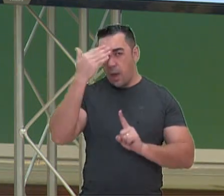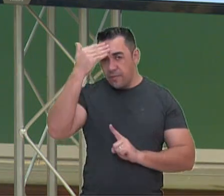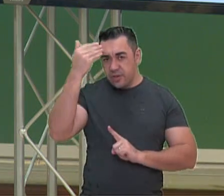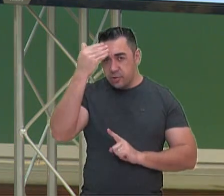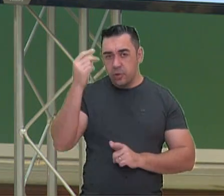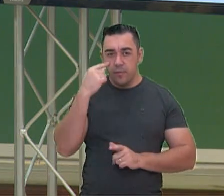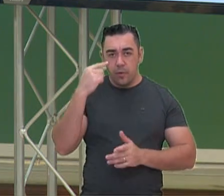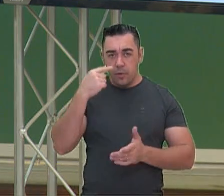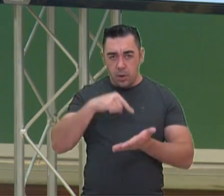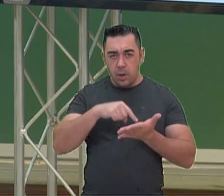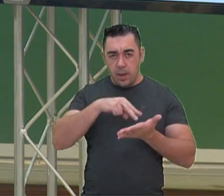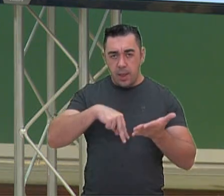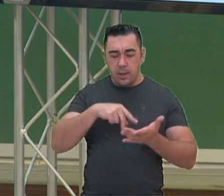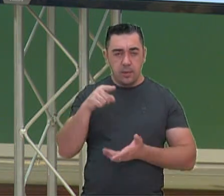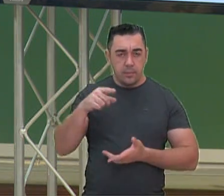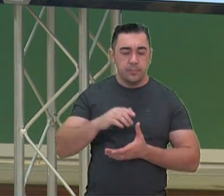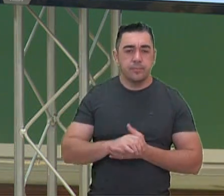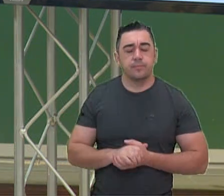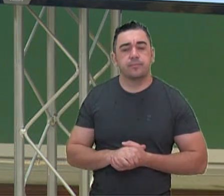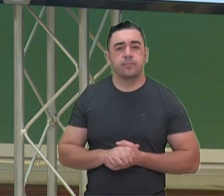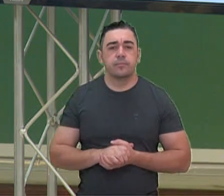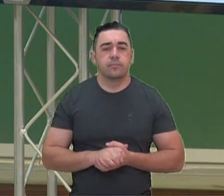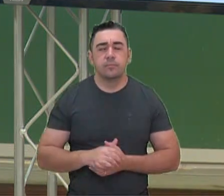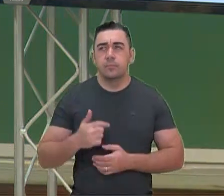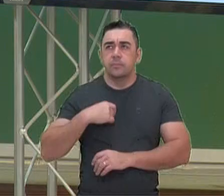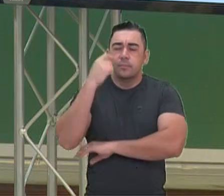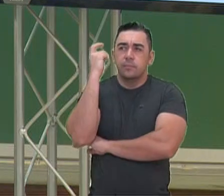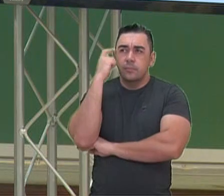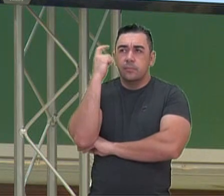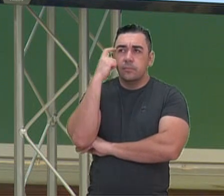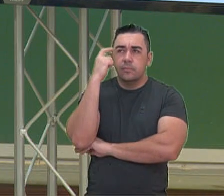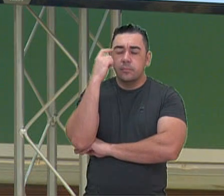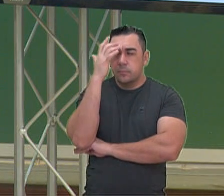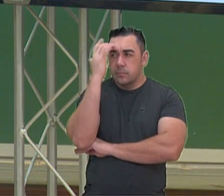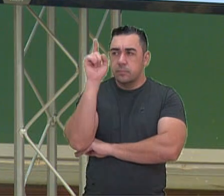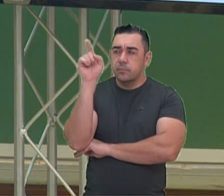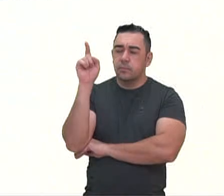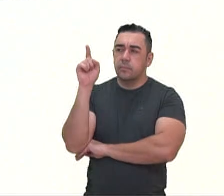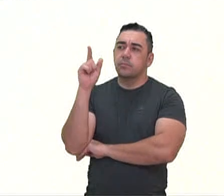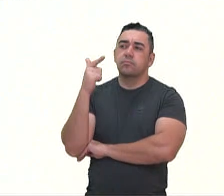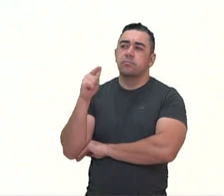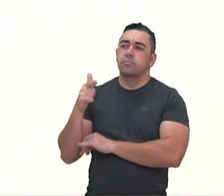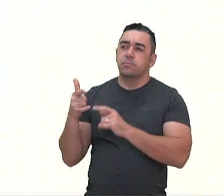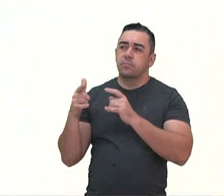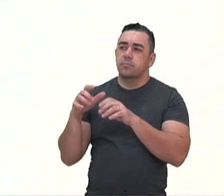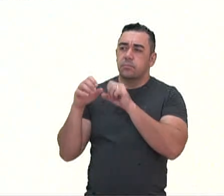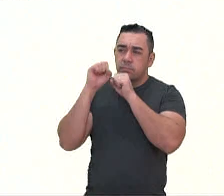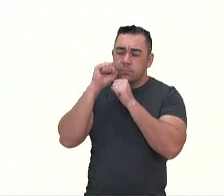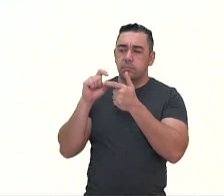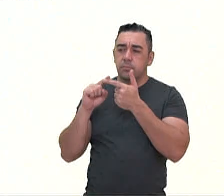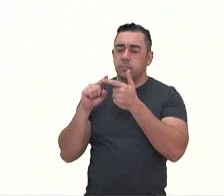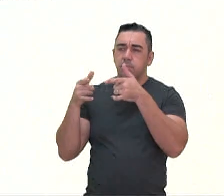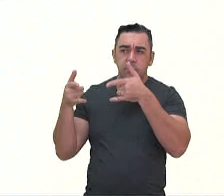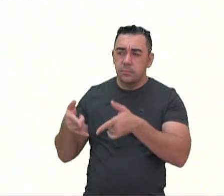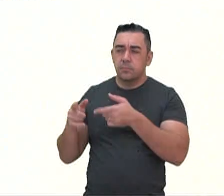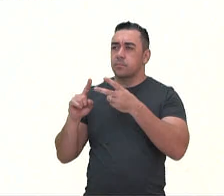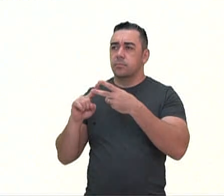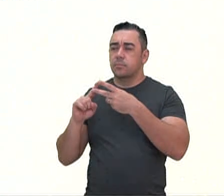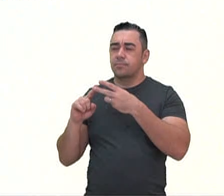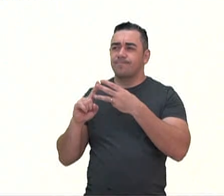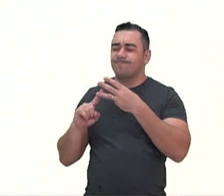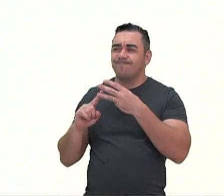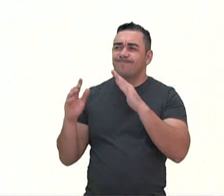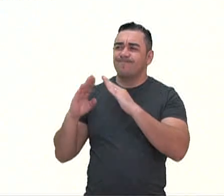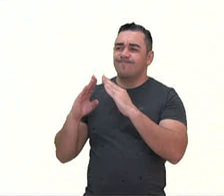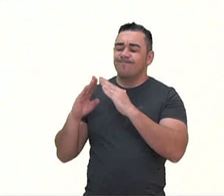um trecho do diário? Fico pensando em quem não tem cobertor, nem cama, nem casa, nem deve